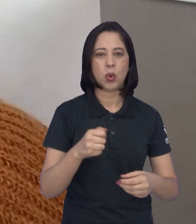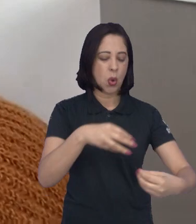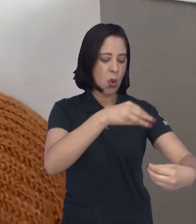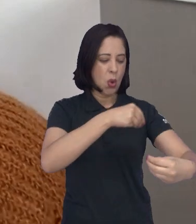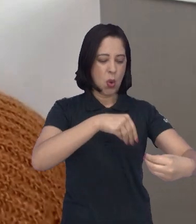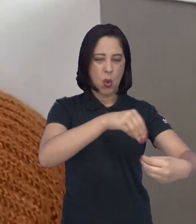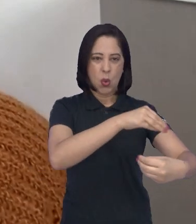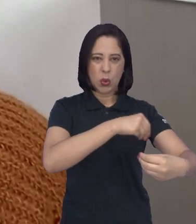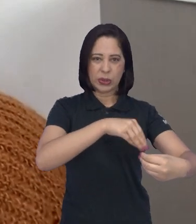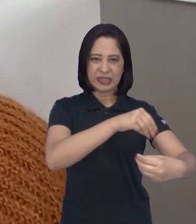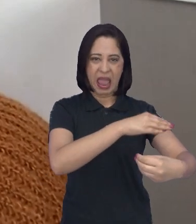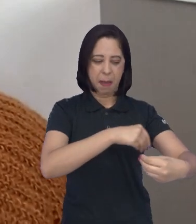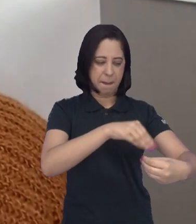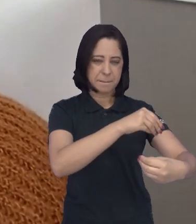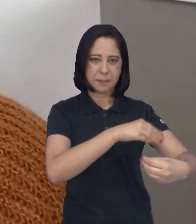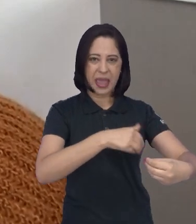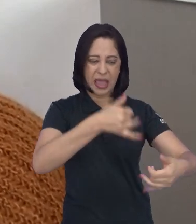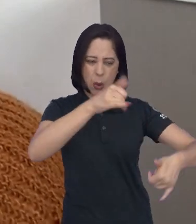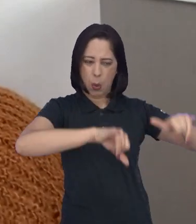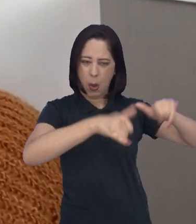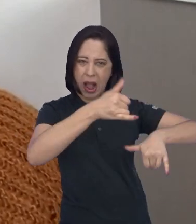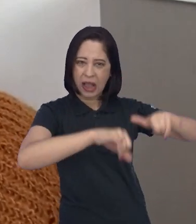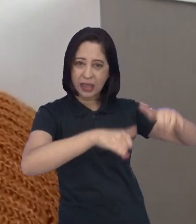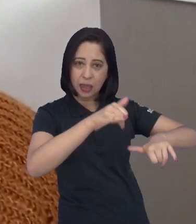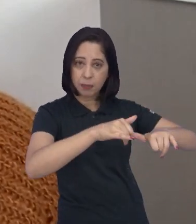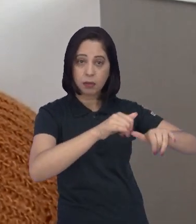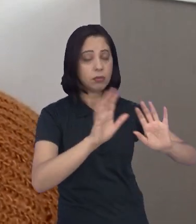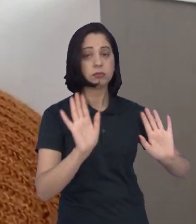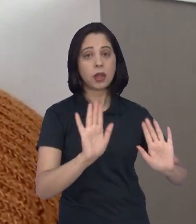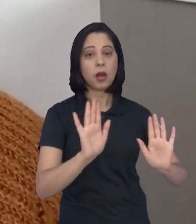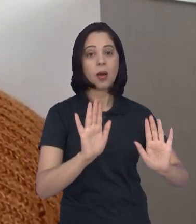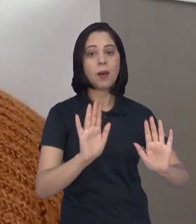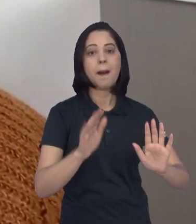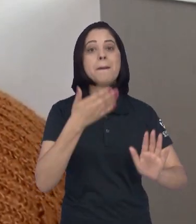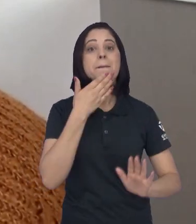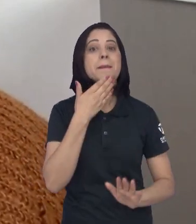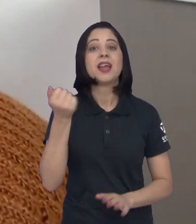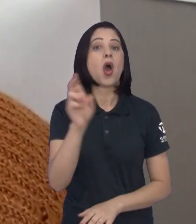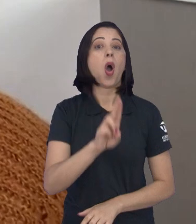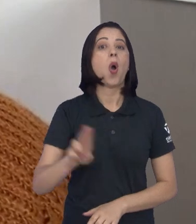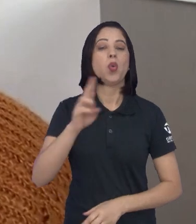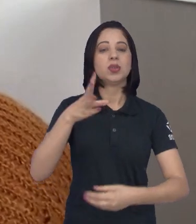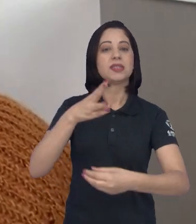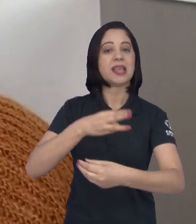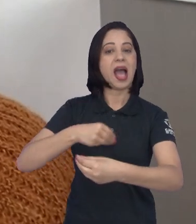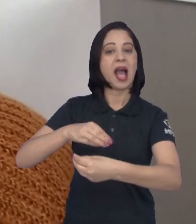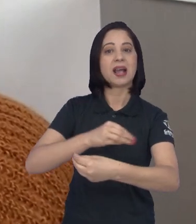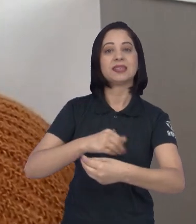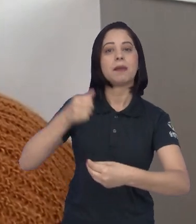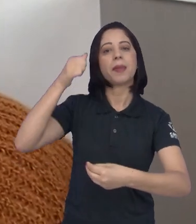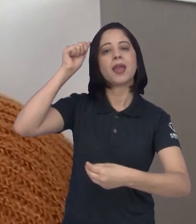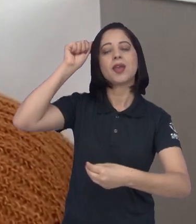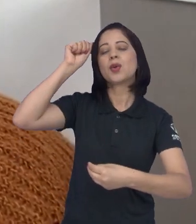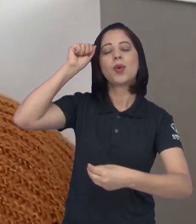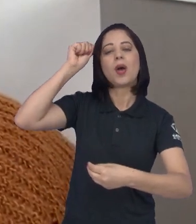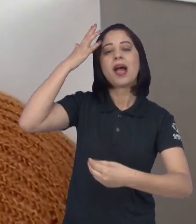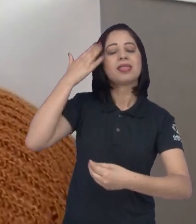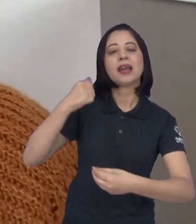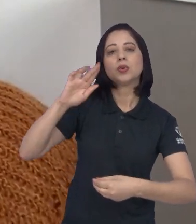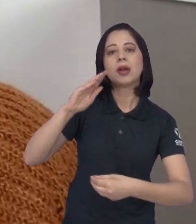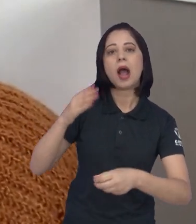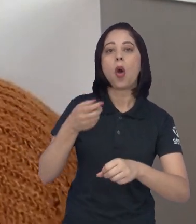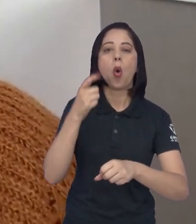que que são prontos né do tablete a gente vai preferir usar usar os alimentos naturais então sal alho